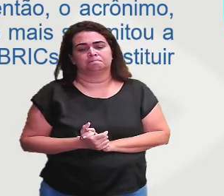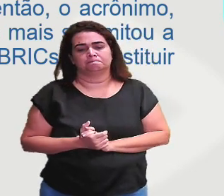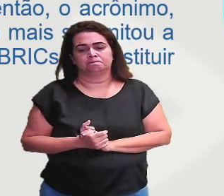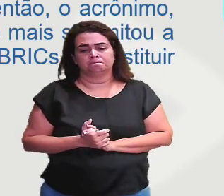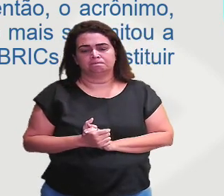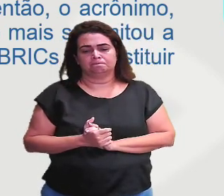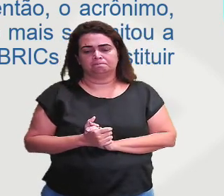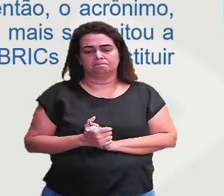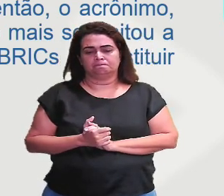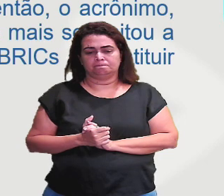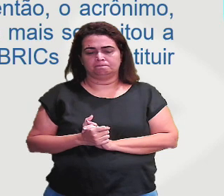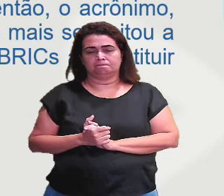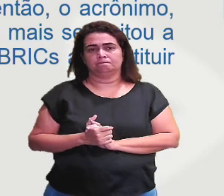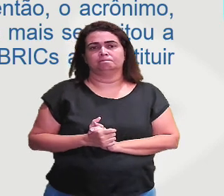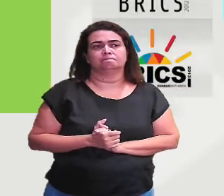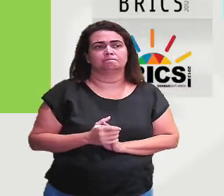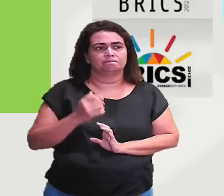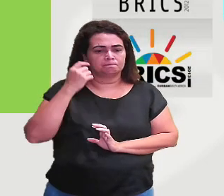Então,